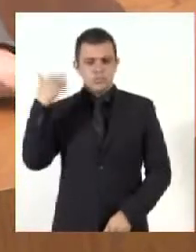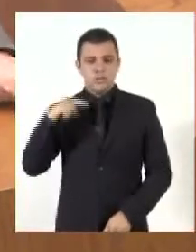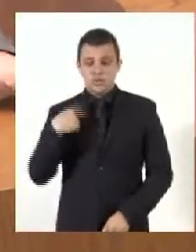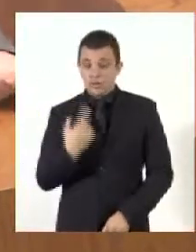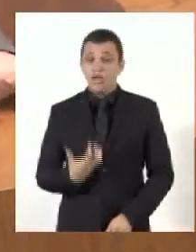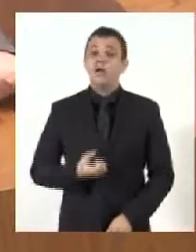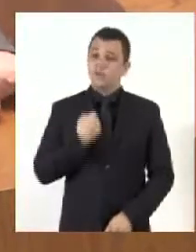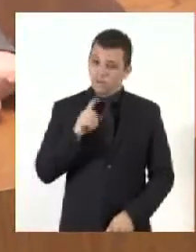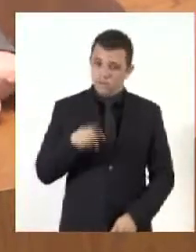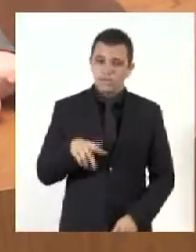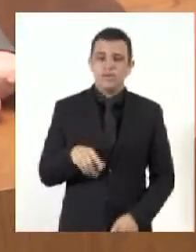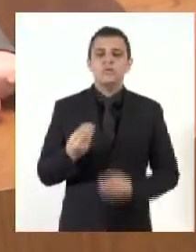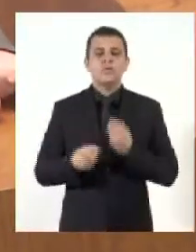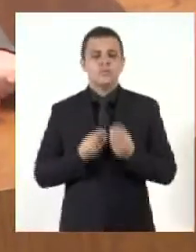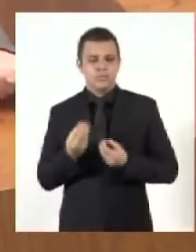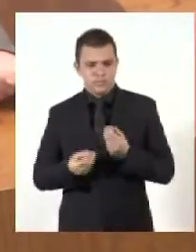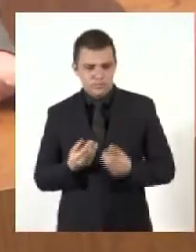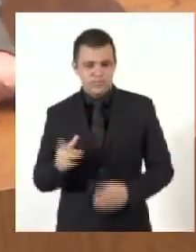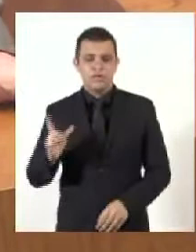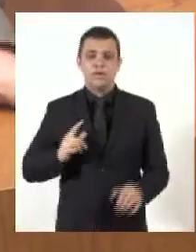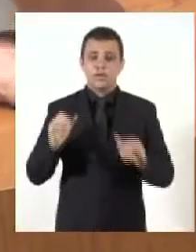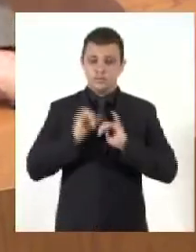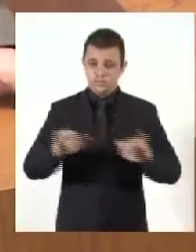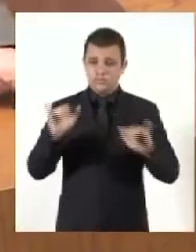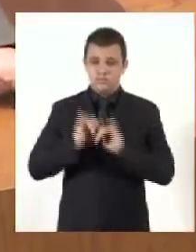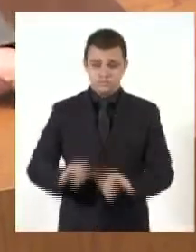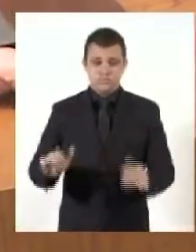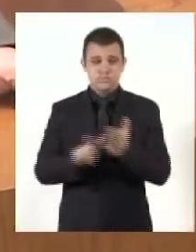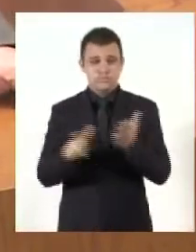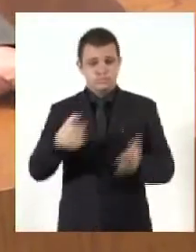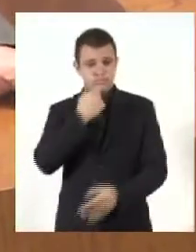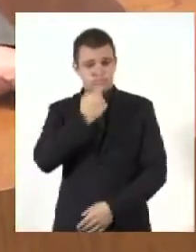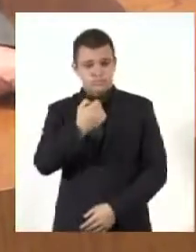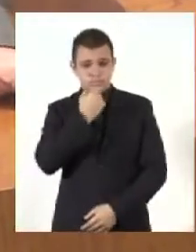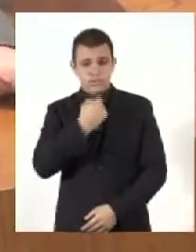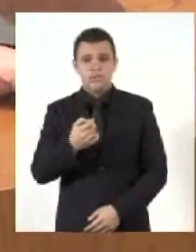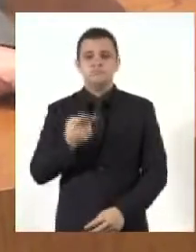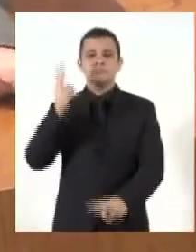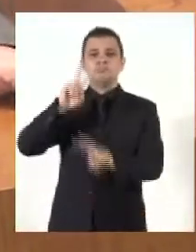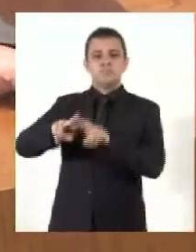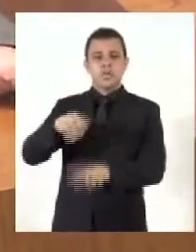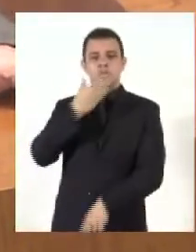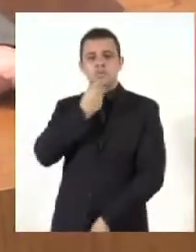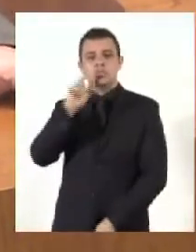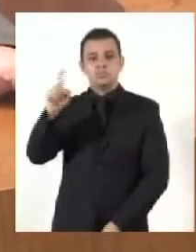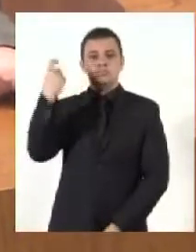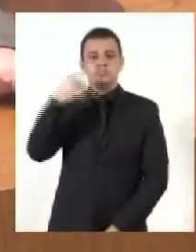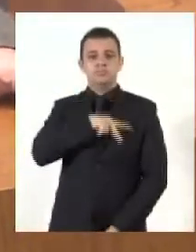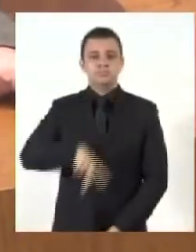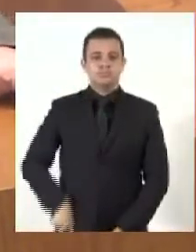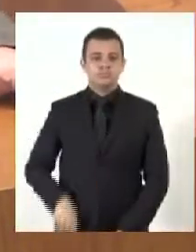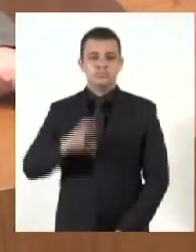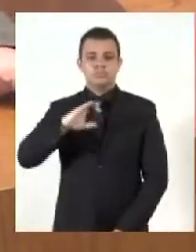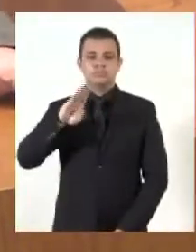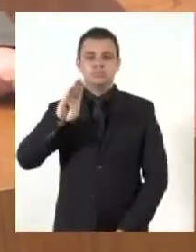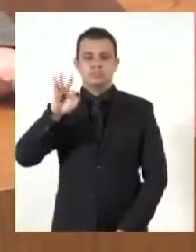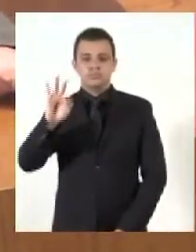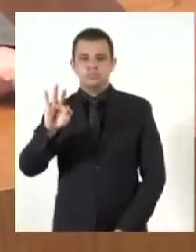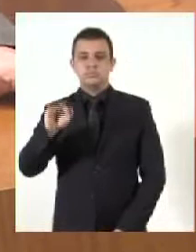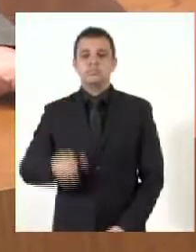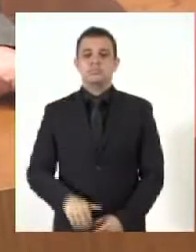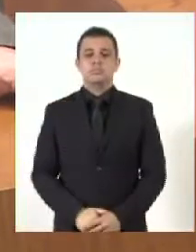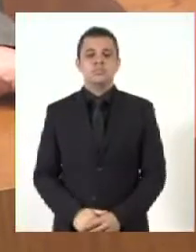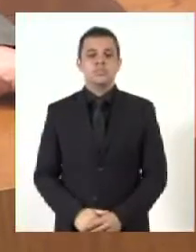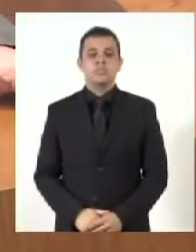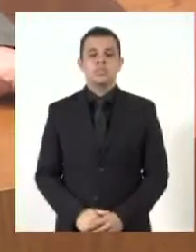com a notícia, através da imprensa nacional, da prisão do ex-presidente da CBF. E